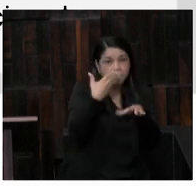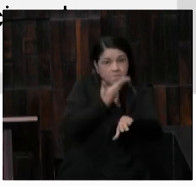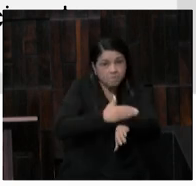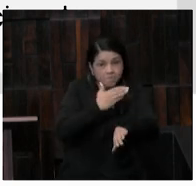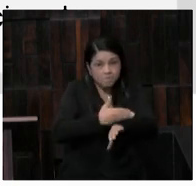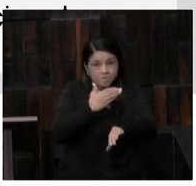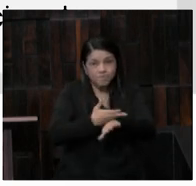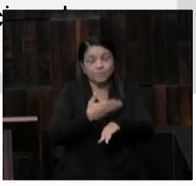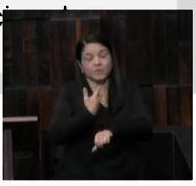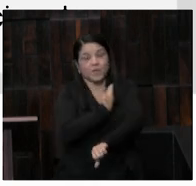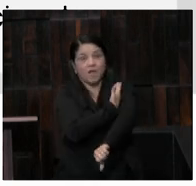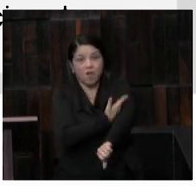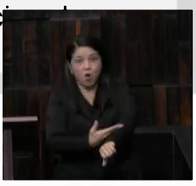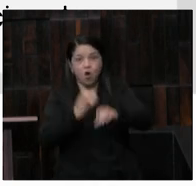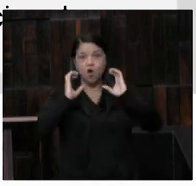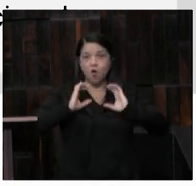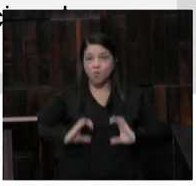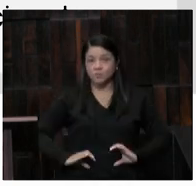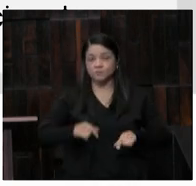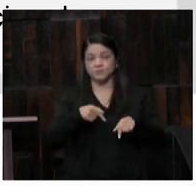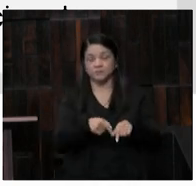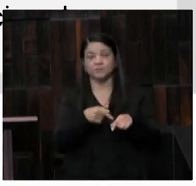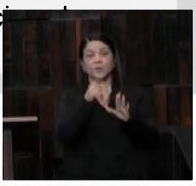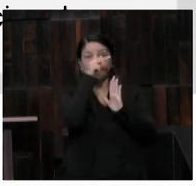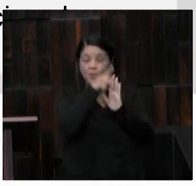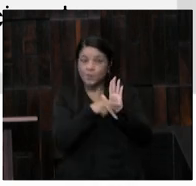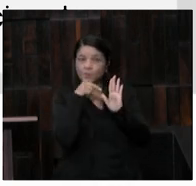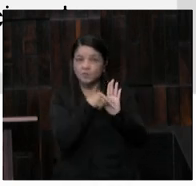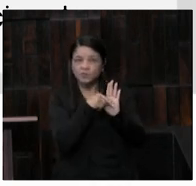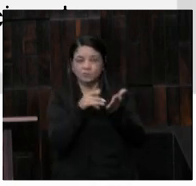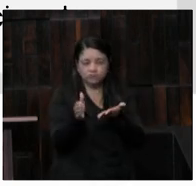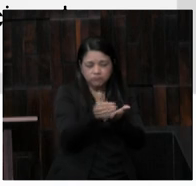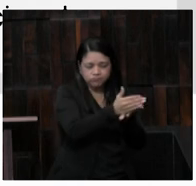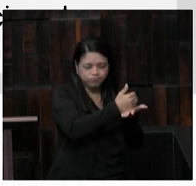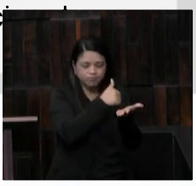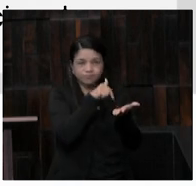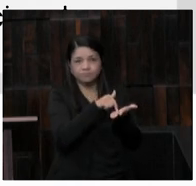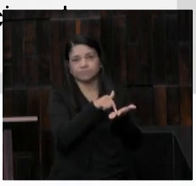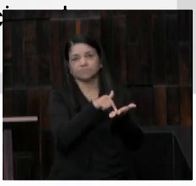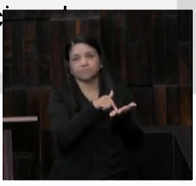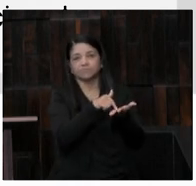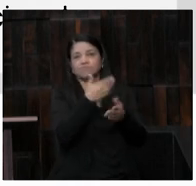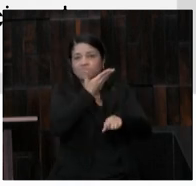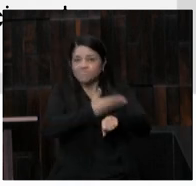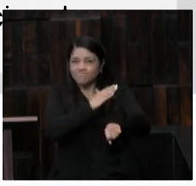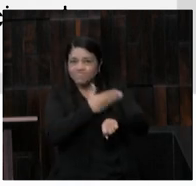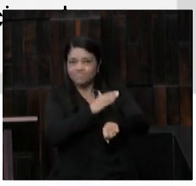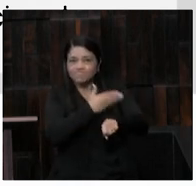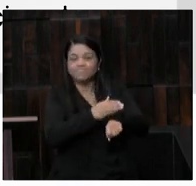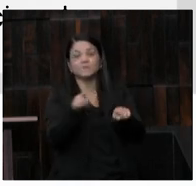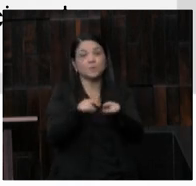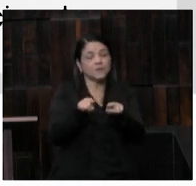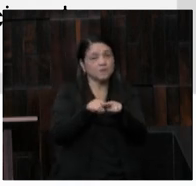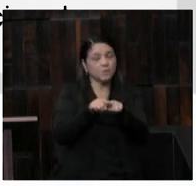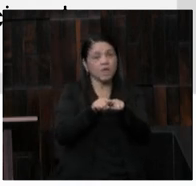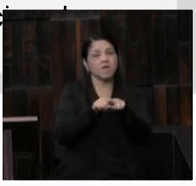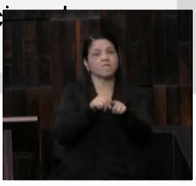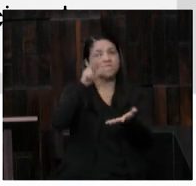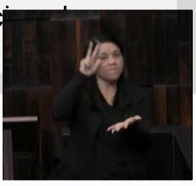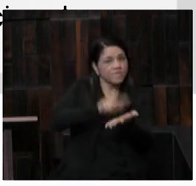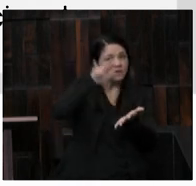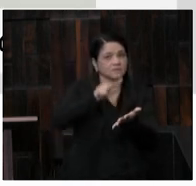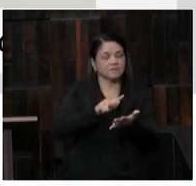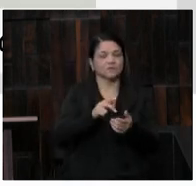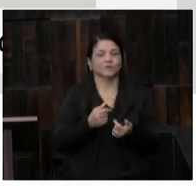analista do comportamento. Então, no projeto em si, a gente vai coletar por esse treinamento, mas nós também vamos fazer a validação dessa